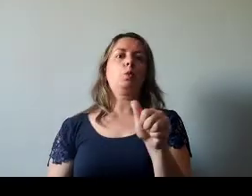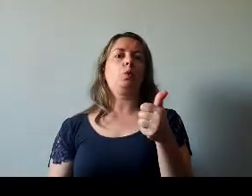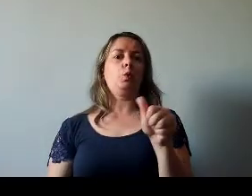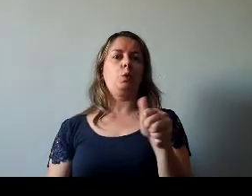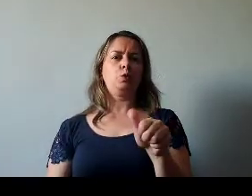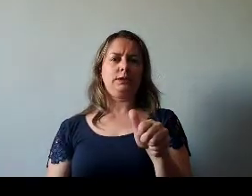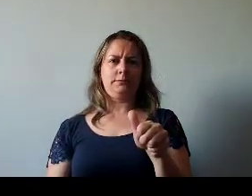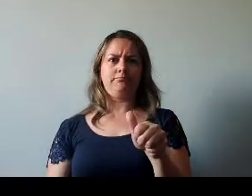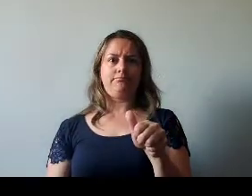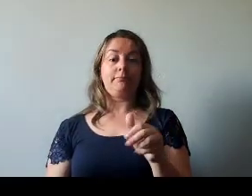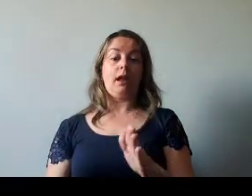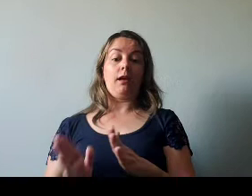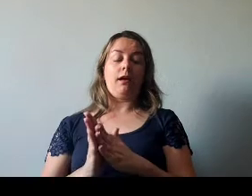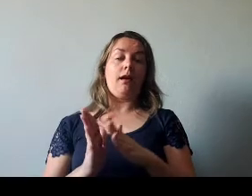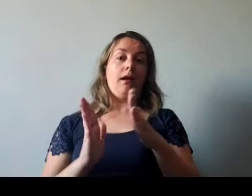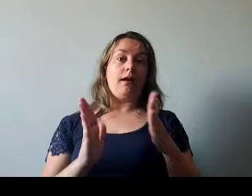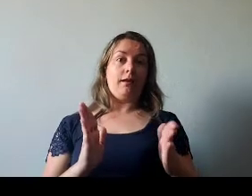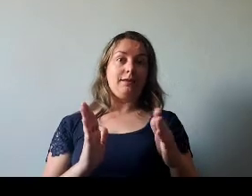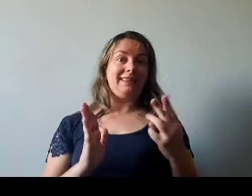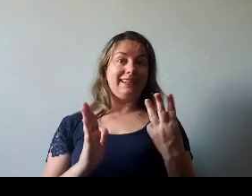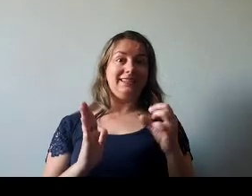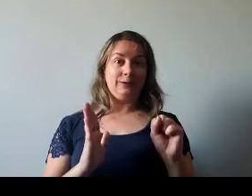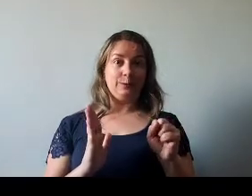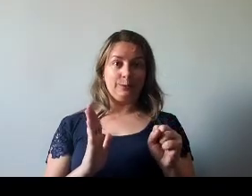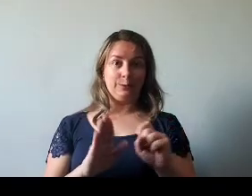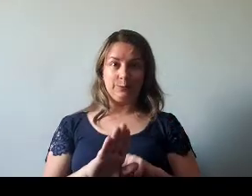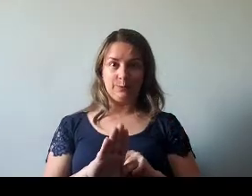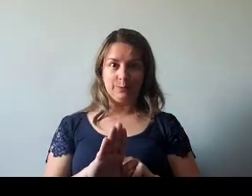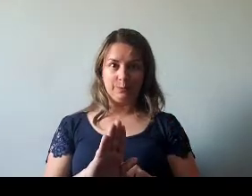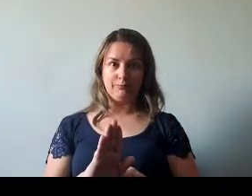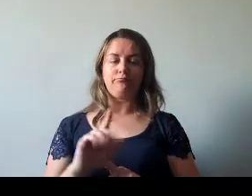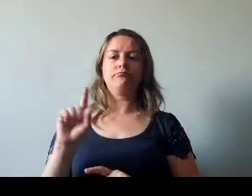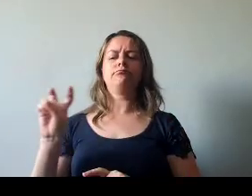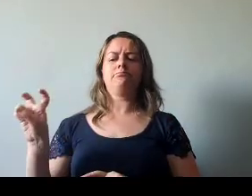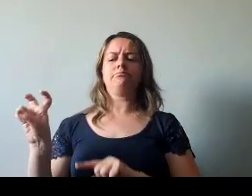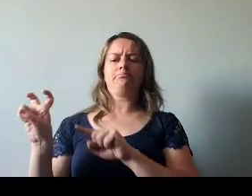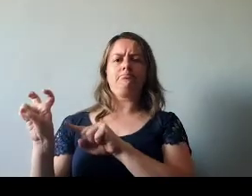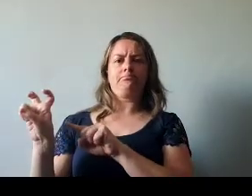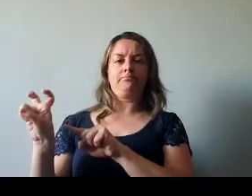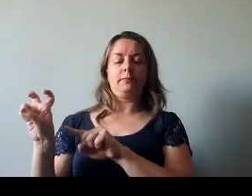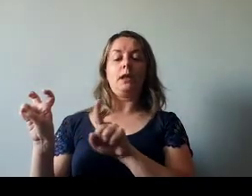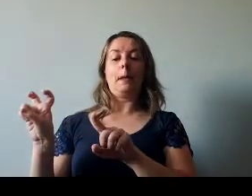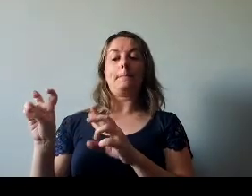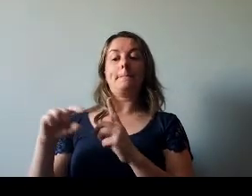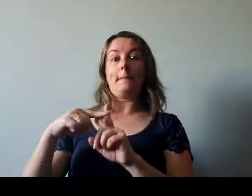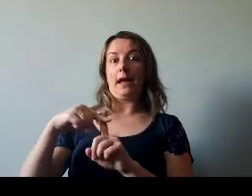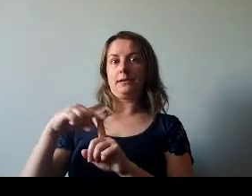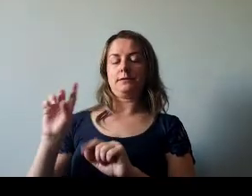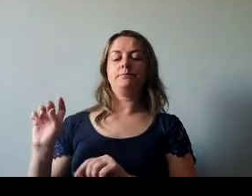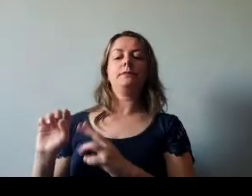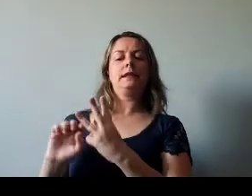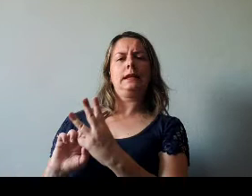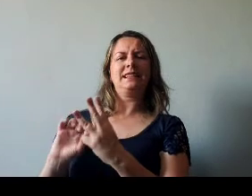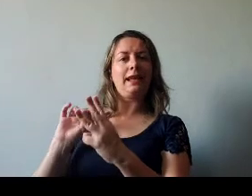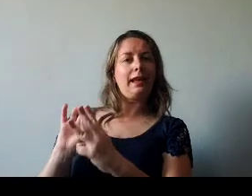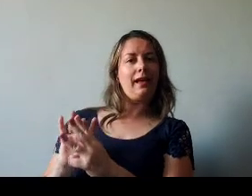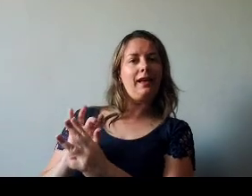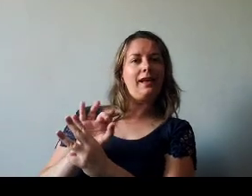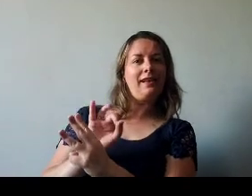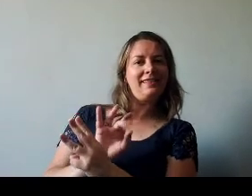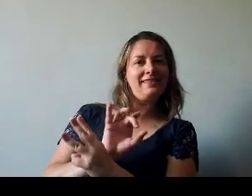3 segundos, qual que é a lógica, né? 5 mais 3 que ele ganha a cada segundo, que é a